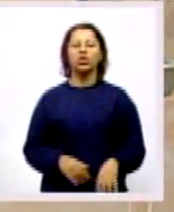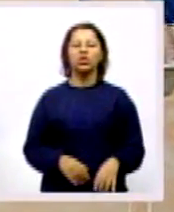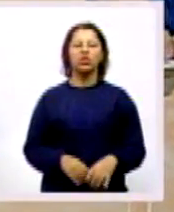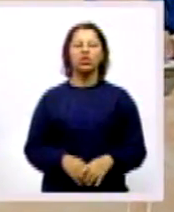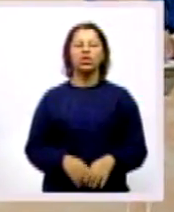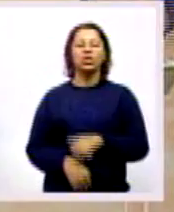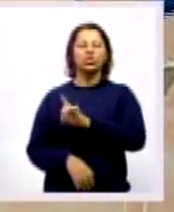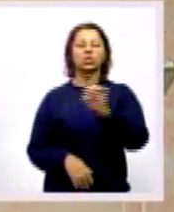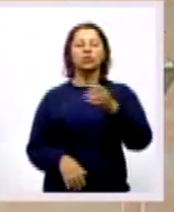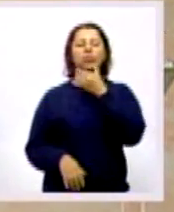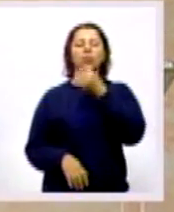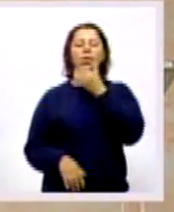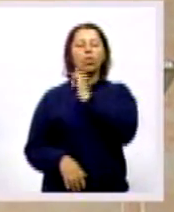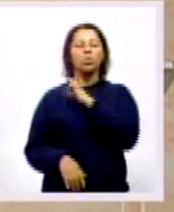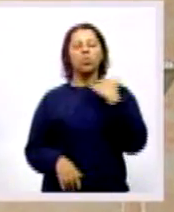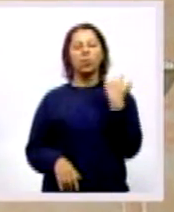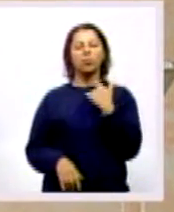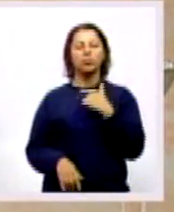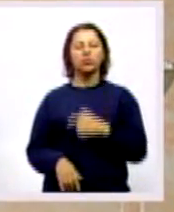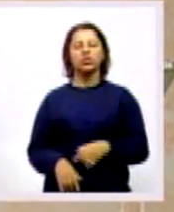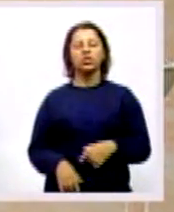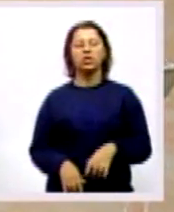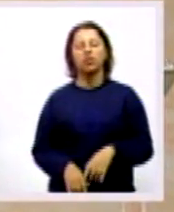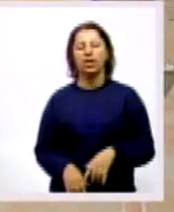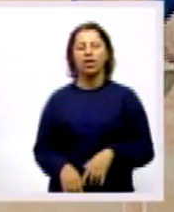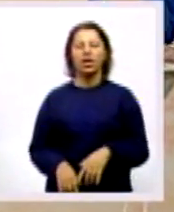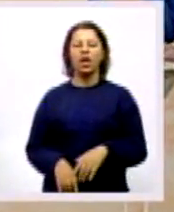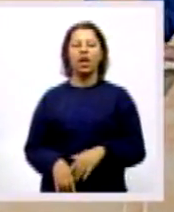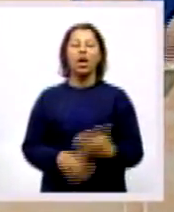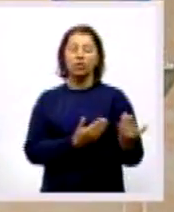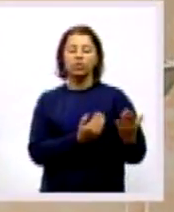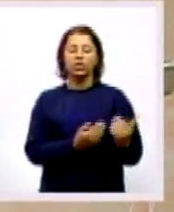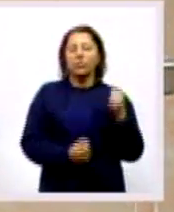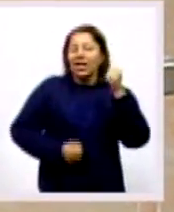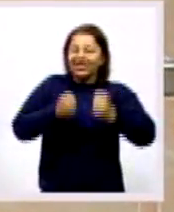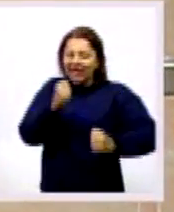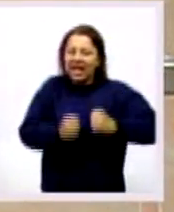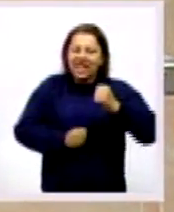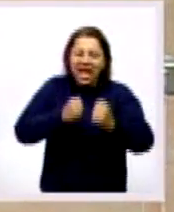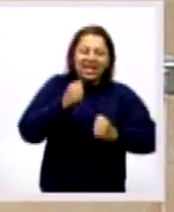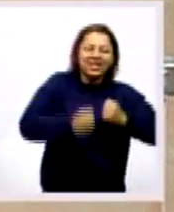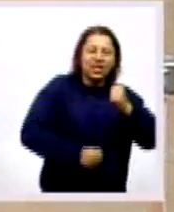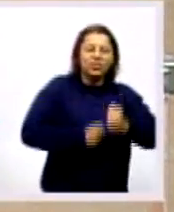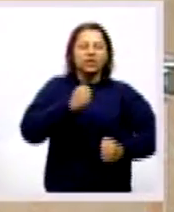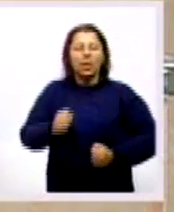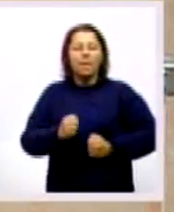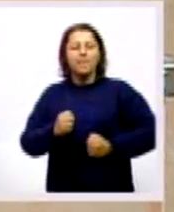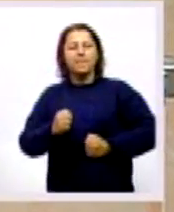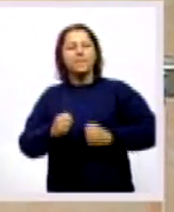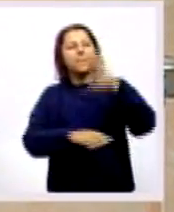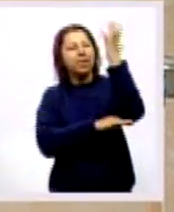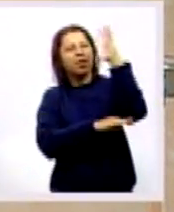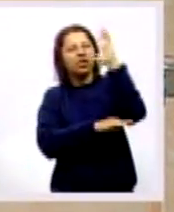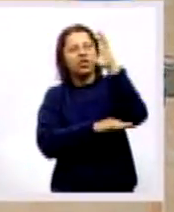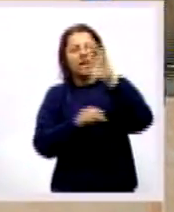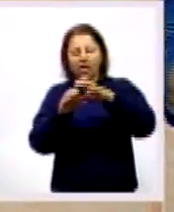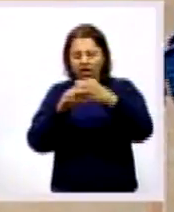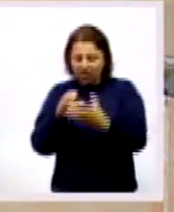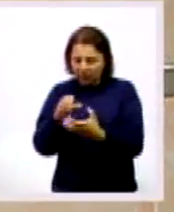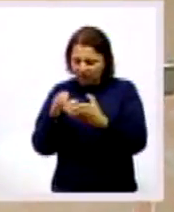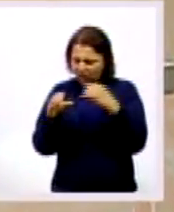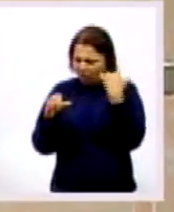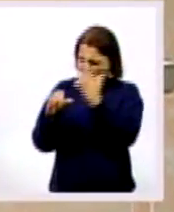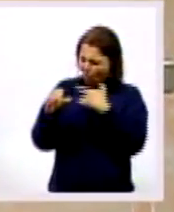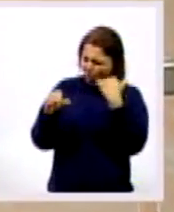na sala, os meninos não pensaram duas vezes, já foram lá. Diz que na hora que foi pegar na mexerica, pegou a mexerica, era a cara do homem.